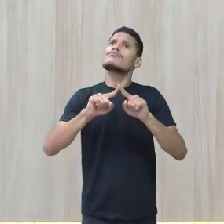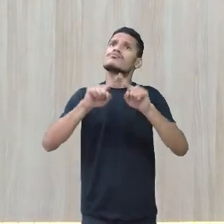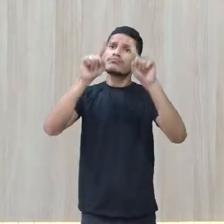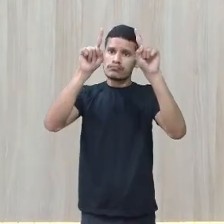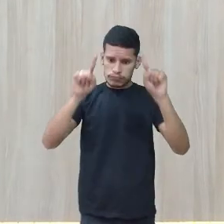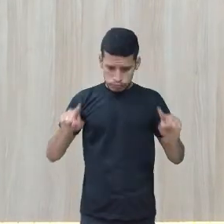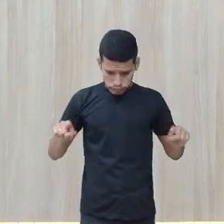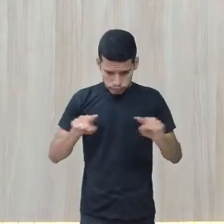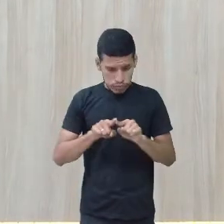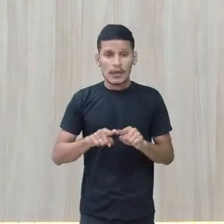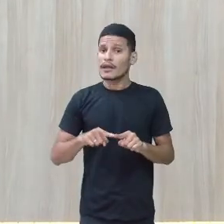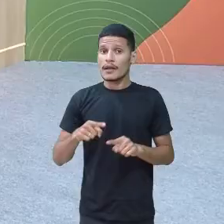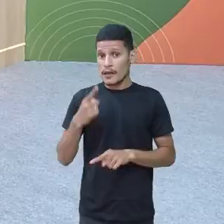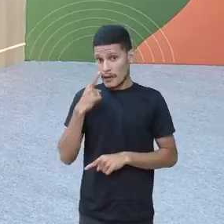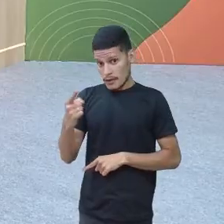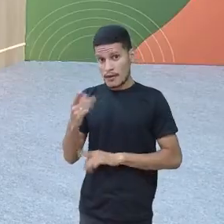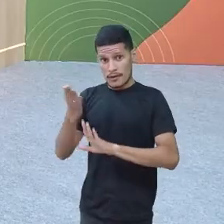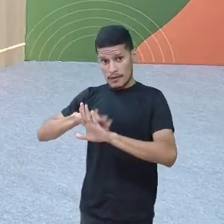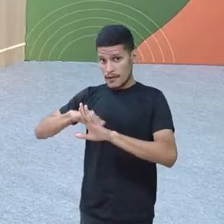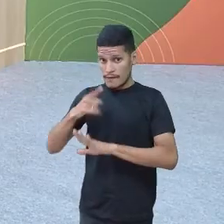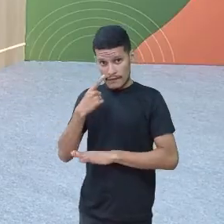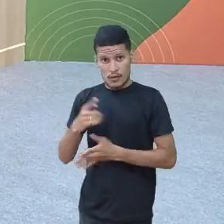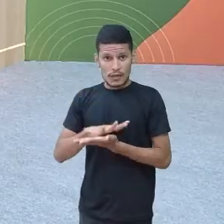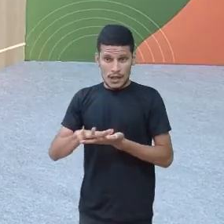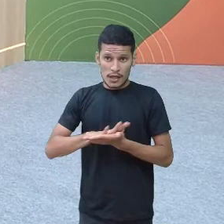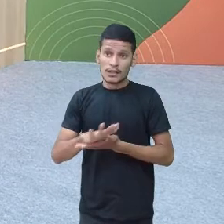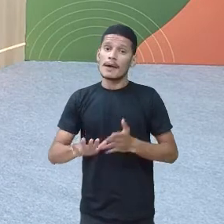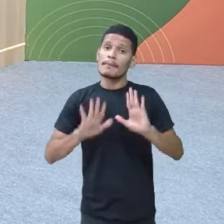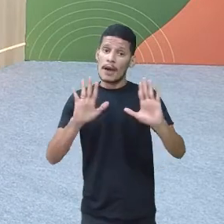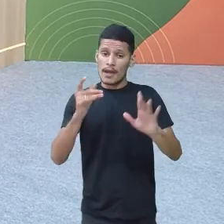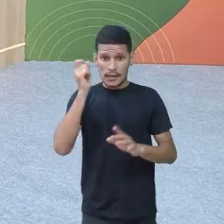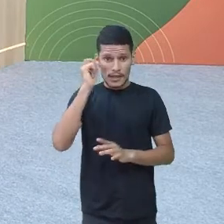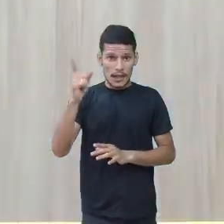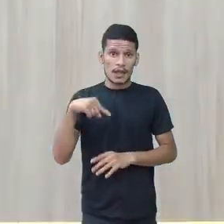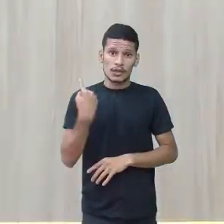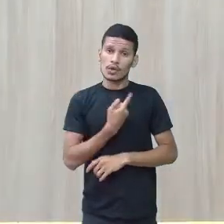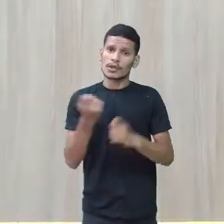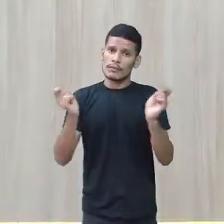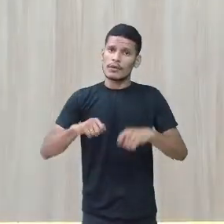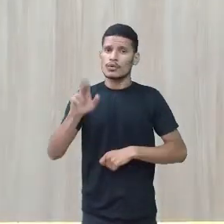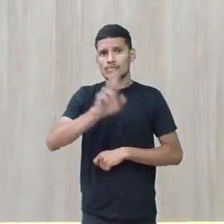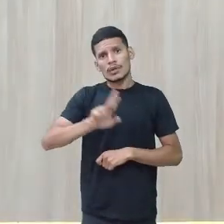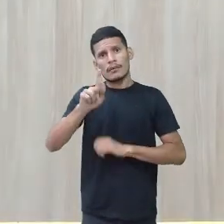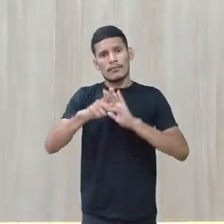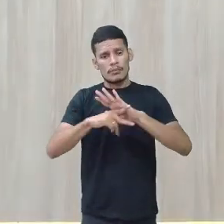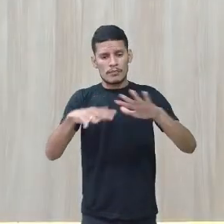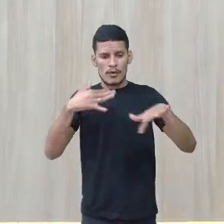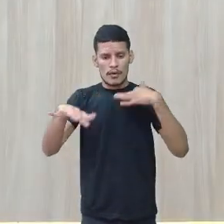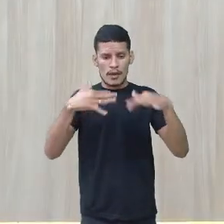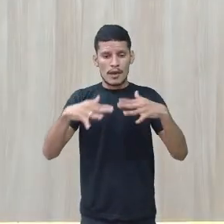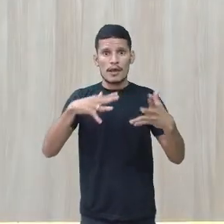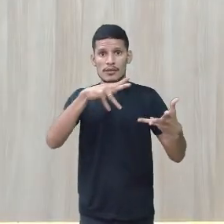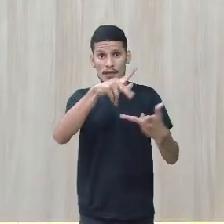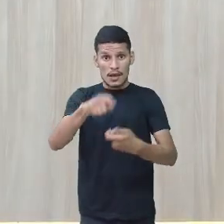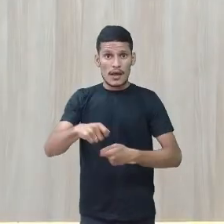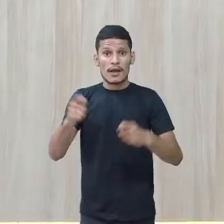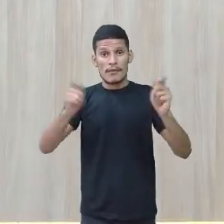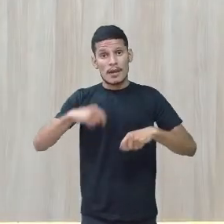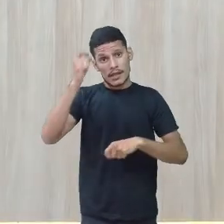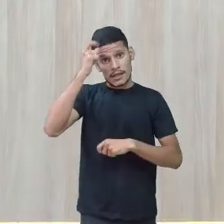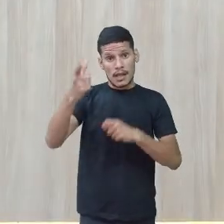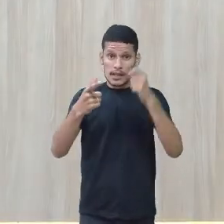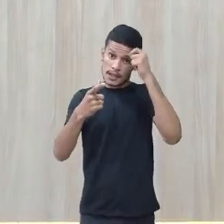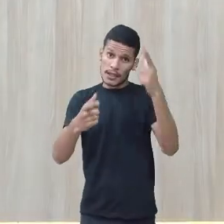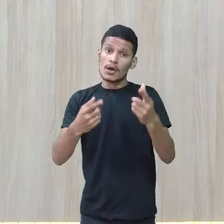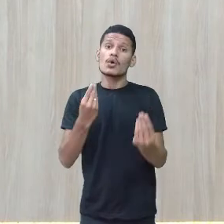momento o Billy não me via. Mas a ideia aqui específica era que a gente utilizasse essa noção da movimentação da Terra para ter uma ideia de como